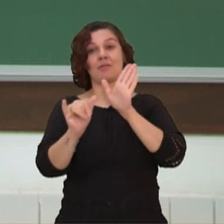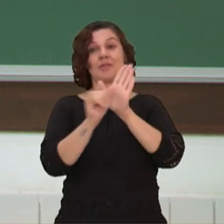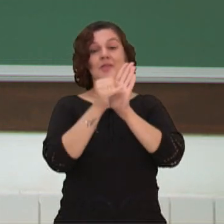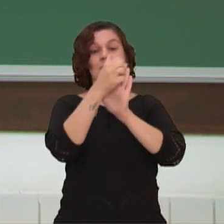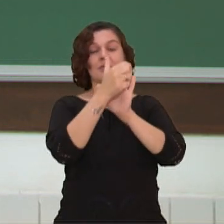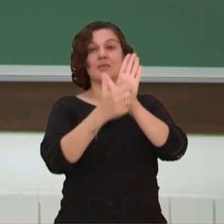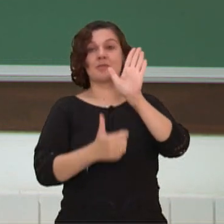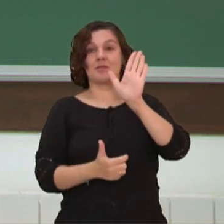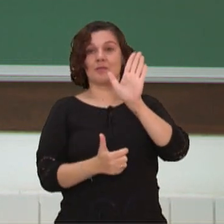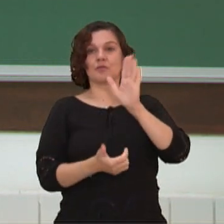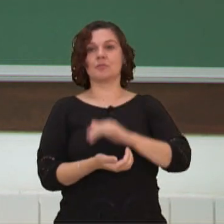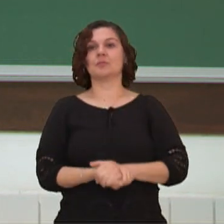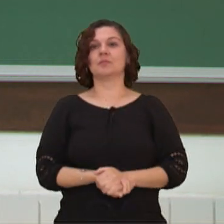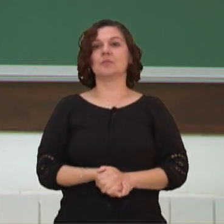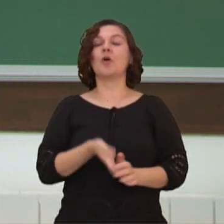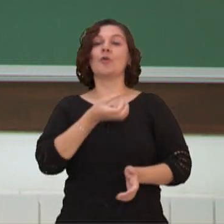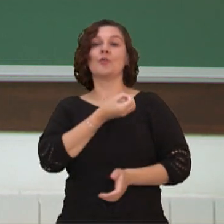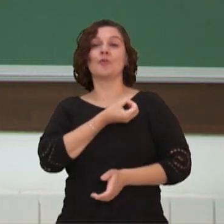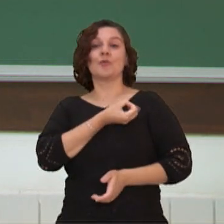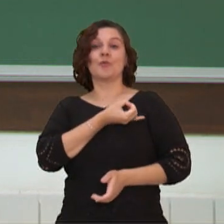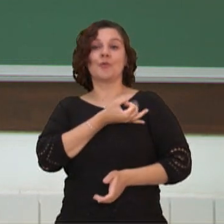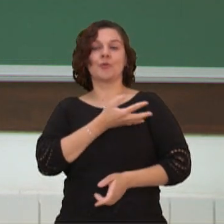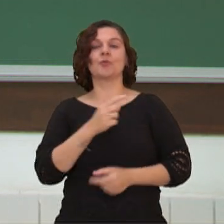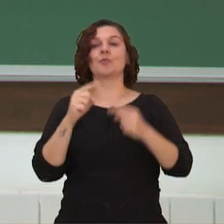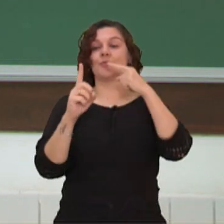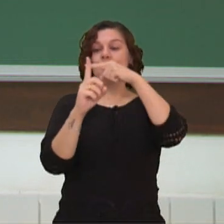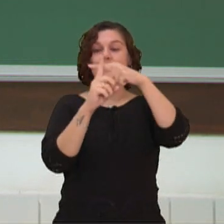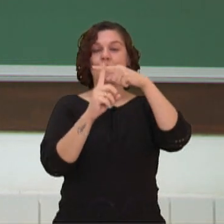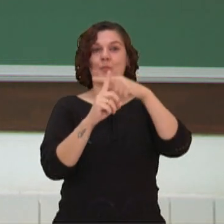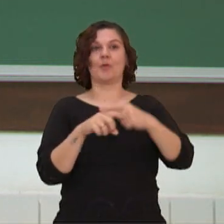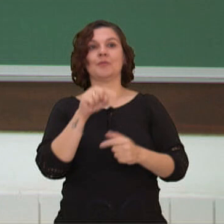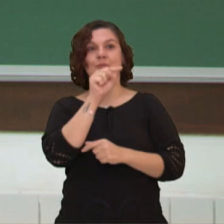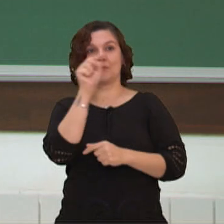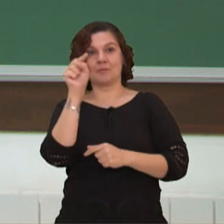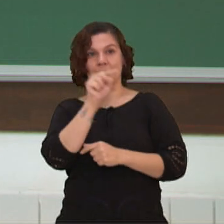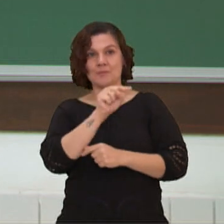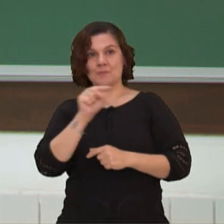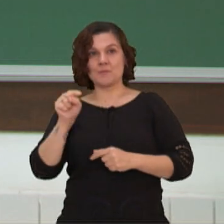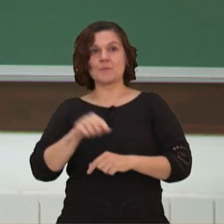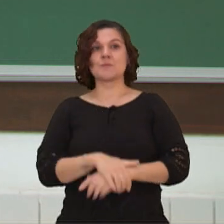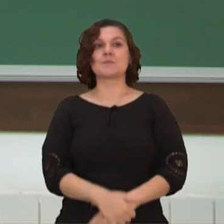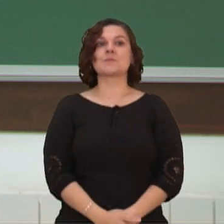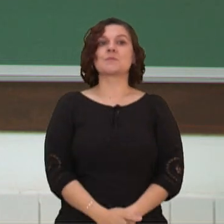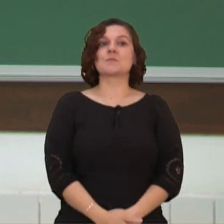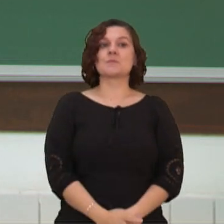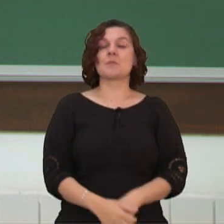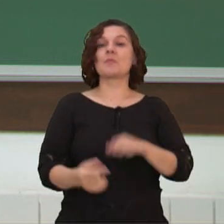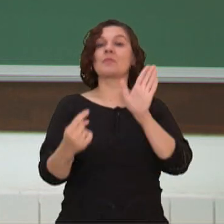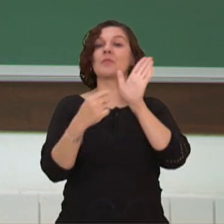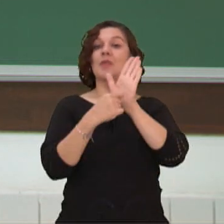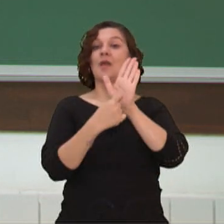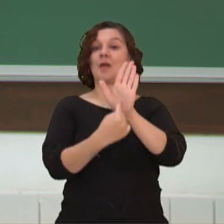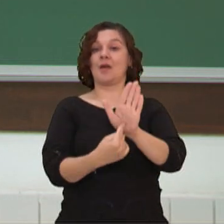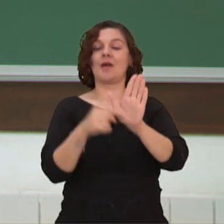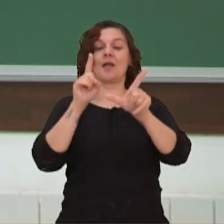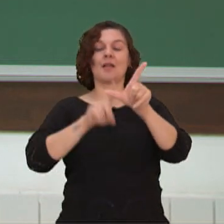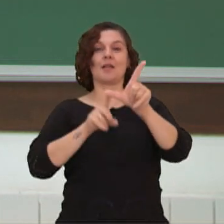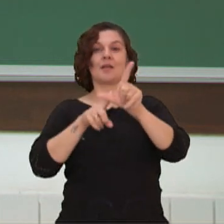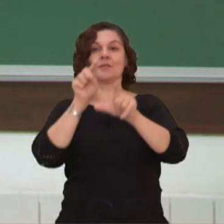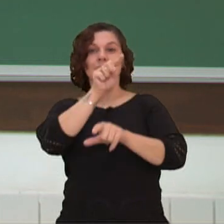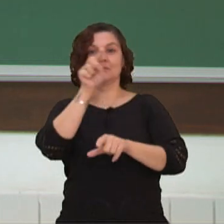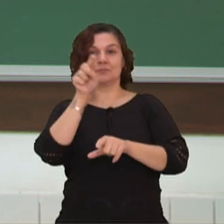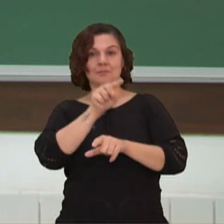Como é isso para o átomo? Número de prótons. Feito? Que a gente indica pela letra